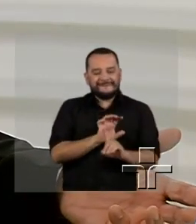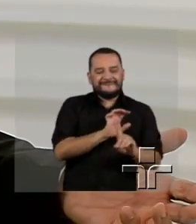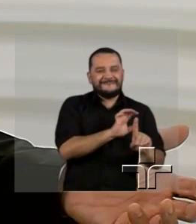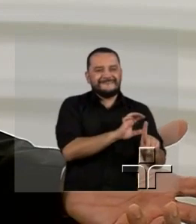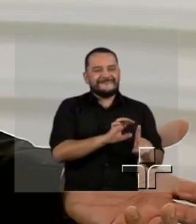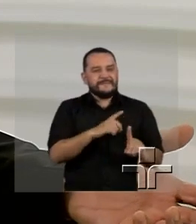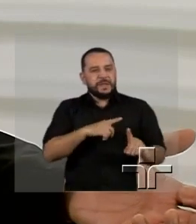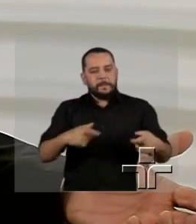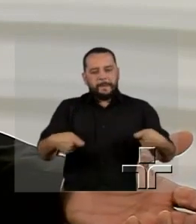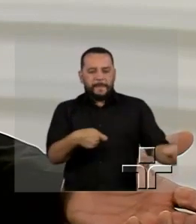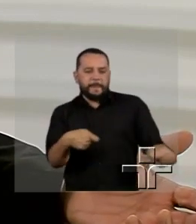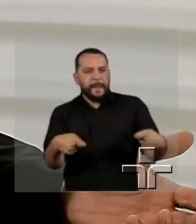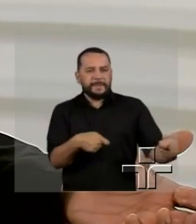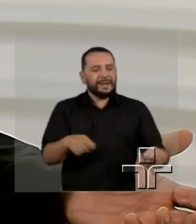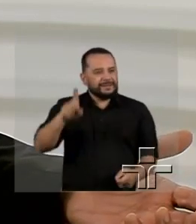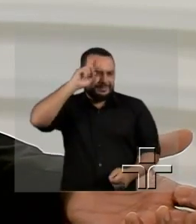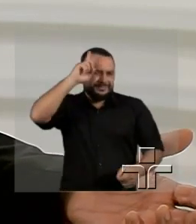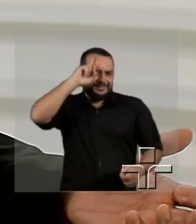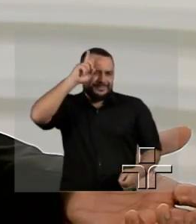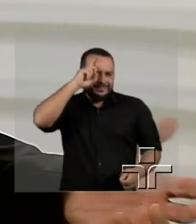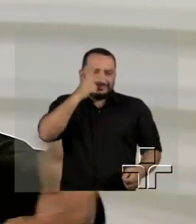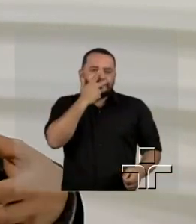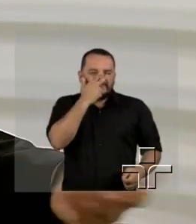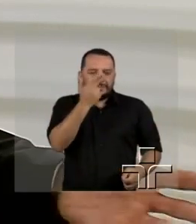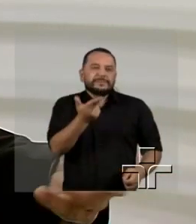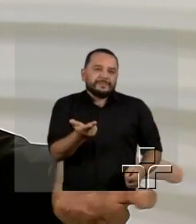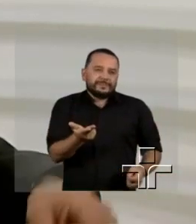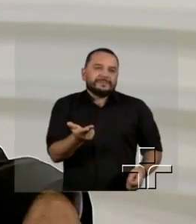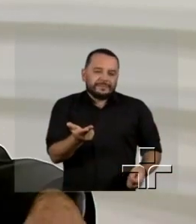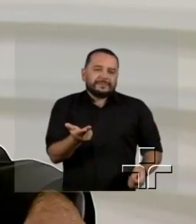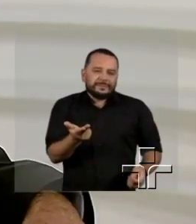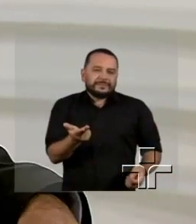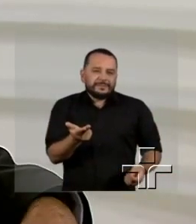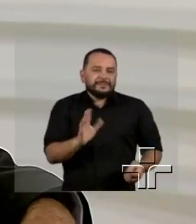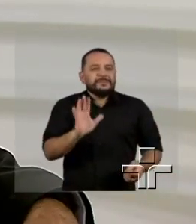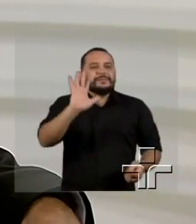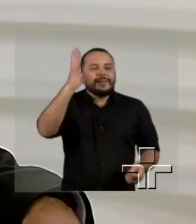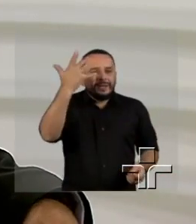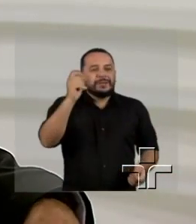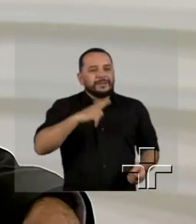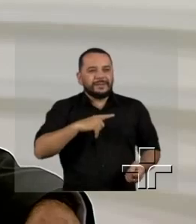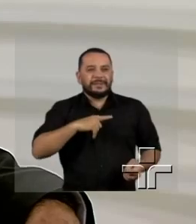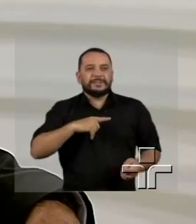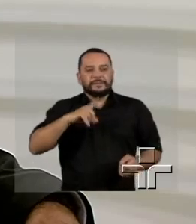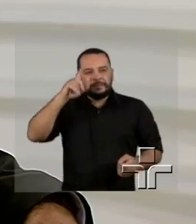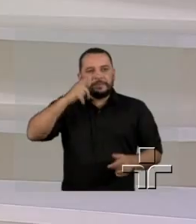pequeno grupo foi muito influente no favorecimento ao presidente, nesse trabalho de